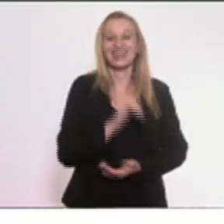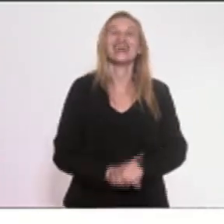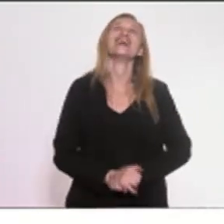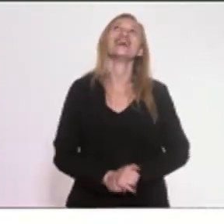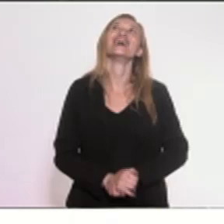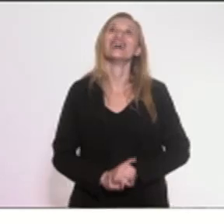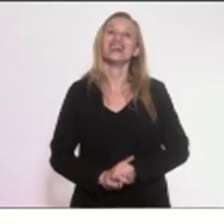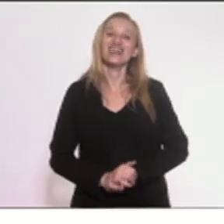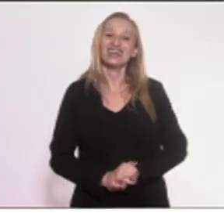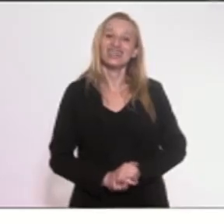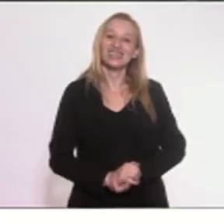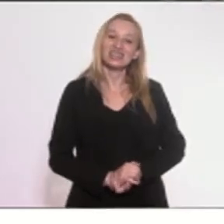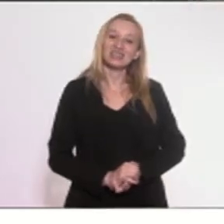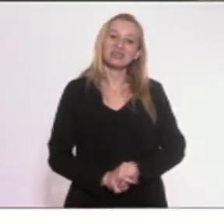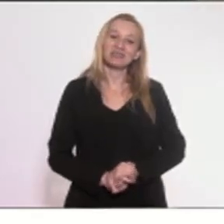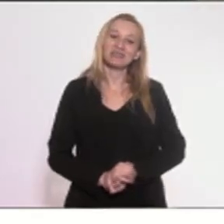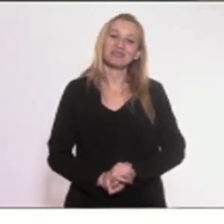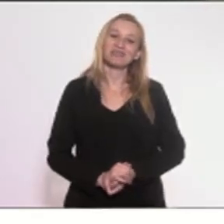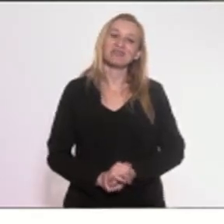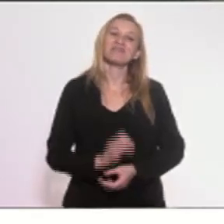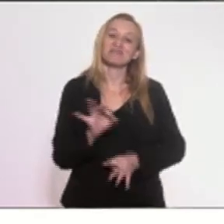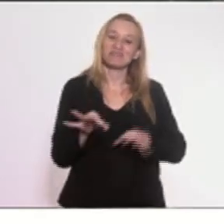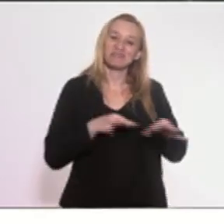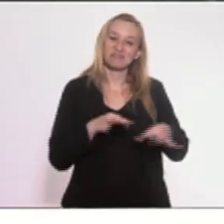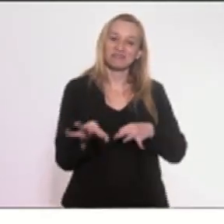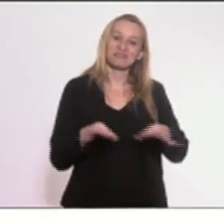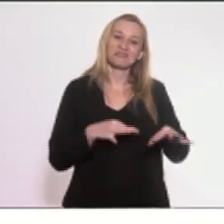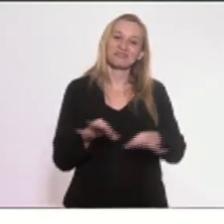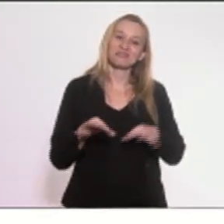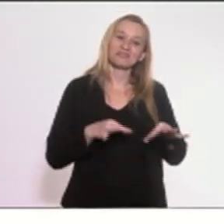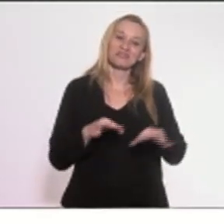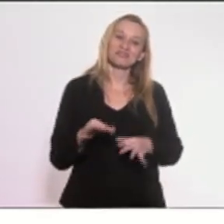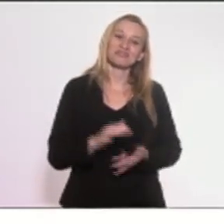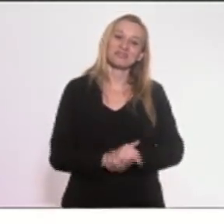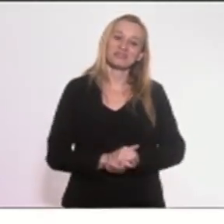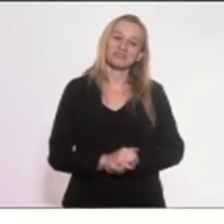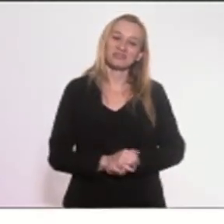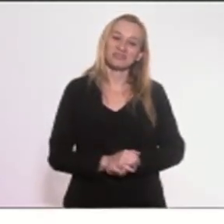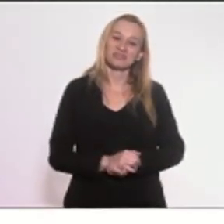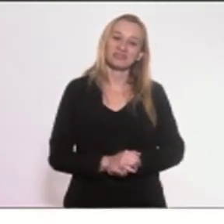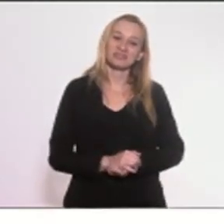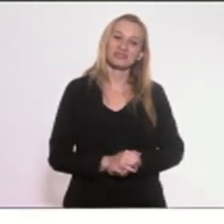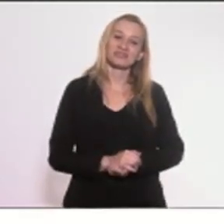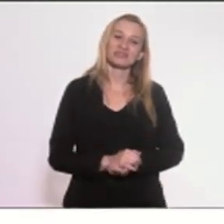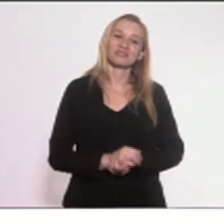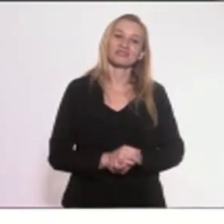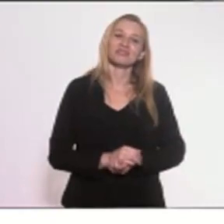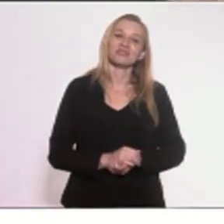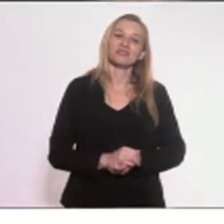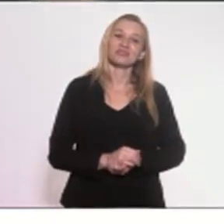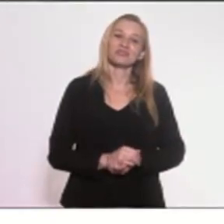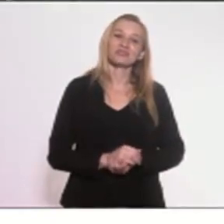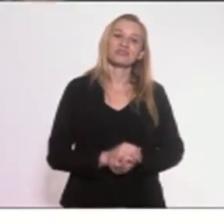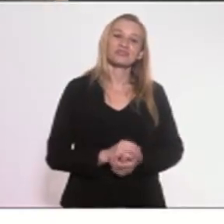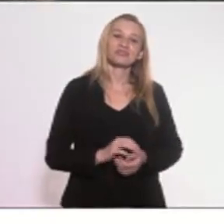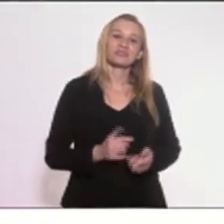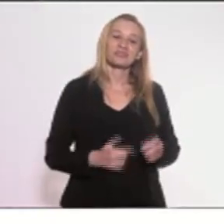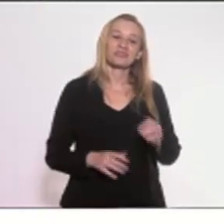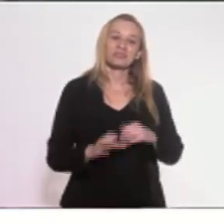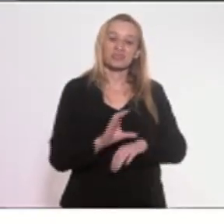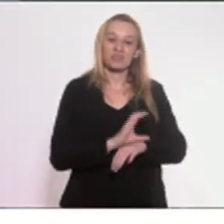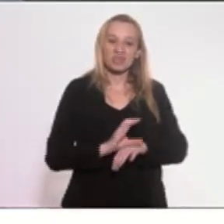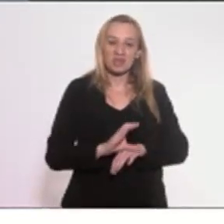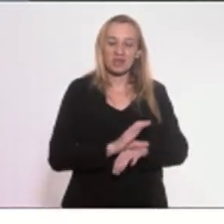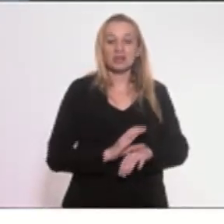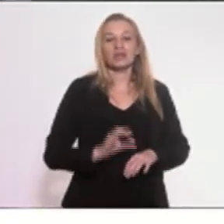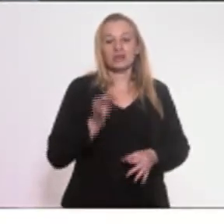mas... O projeto tem um viés de inconstitucionalidade, que é a despesa, mas